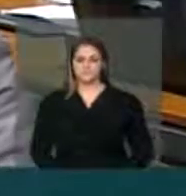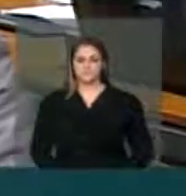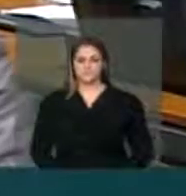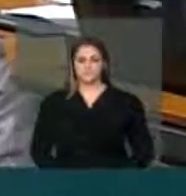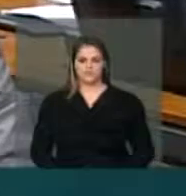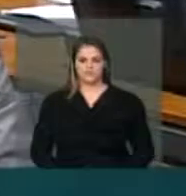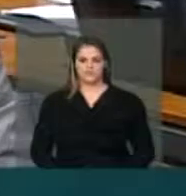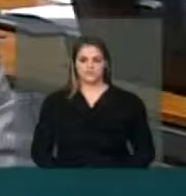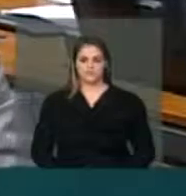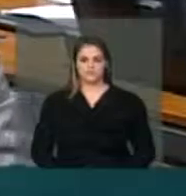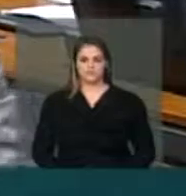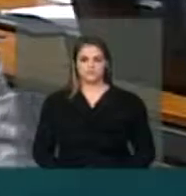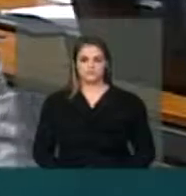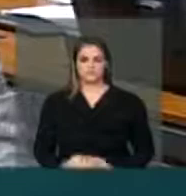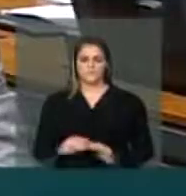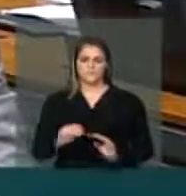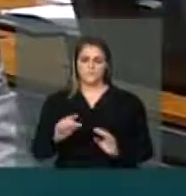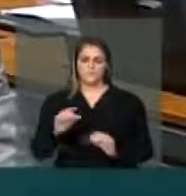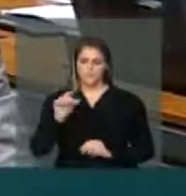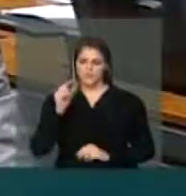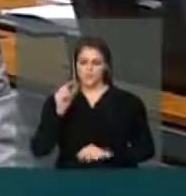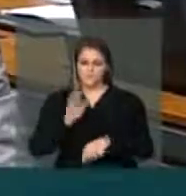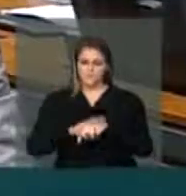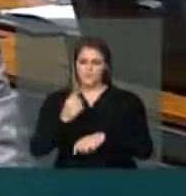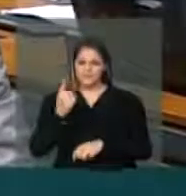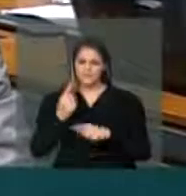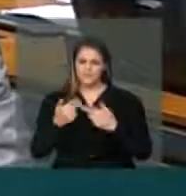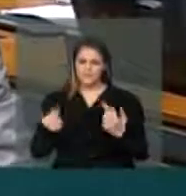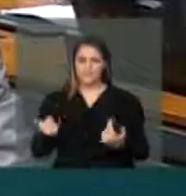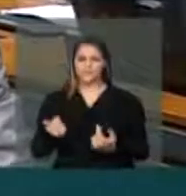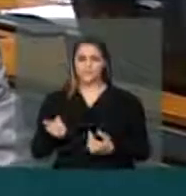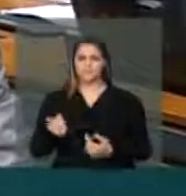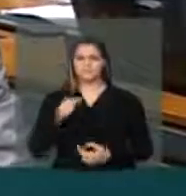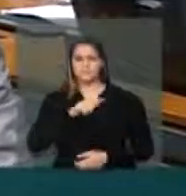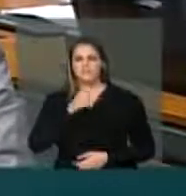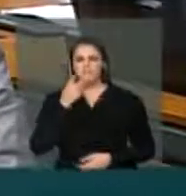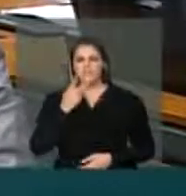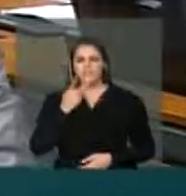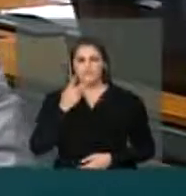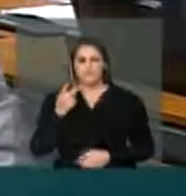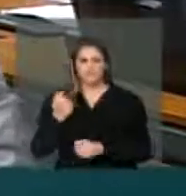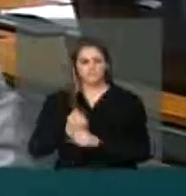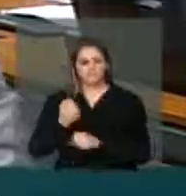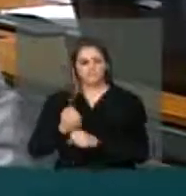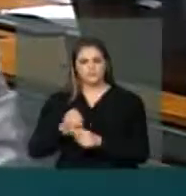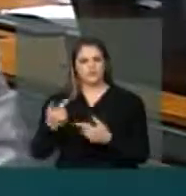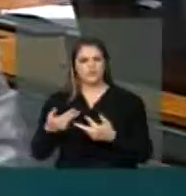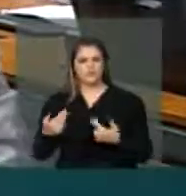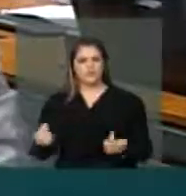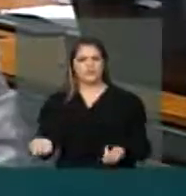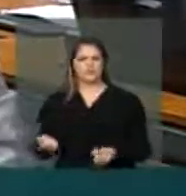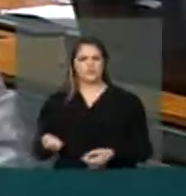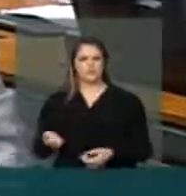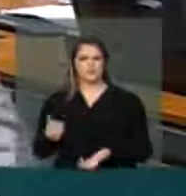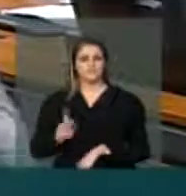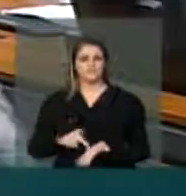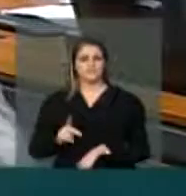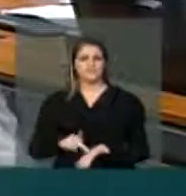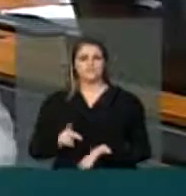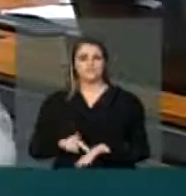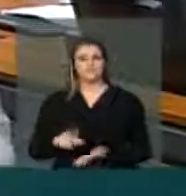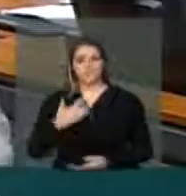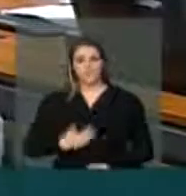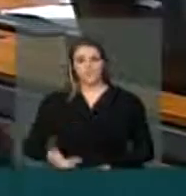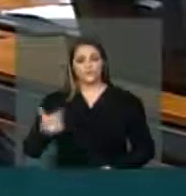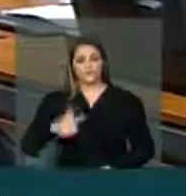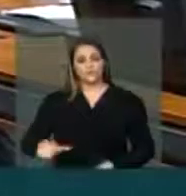antes de entrar na questão das pedaladas, queria falar aqui só mais uma coisa. O senhor falou também sobre a infraestrutura, e mostrando aí que o governo está retomando as obras